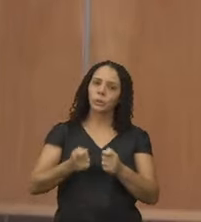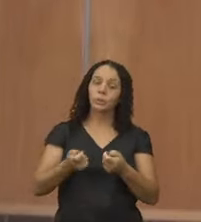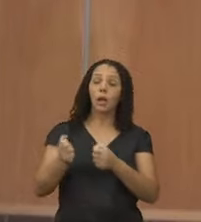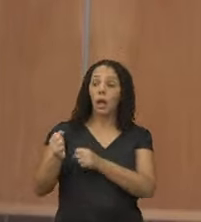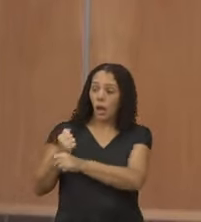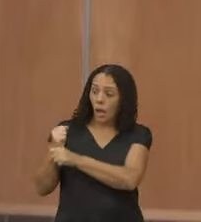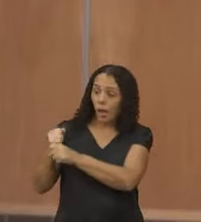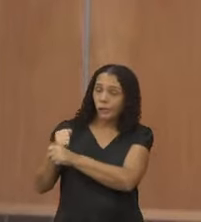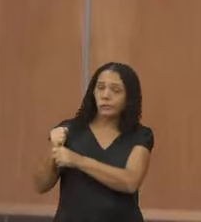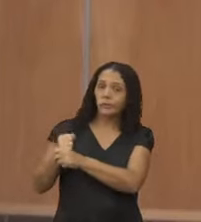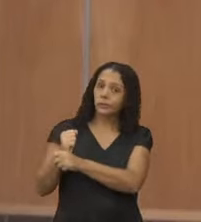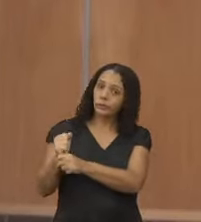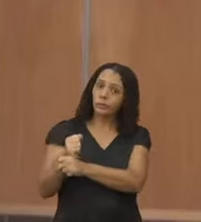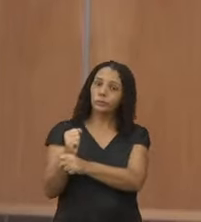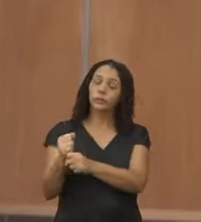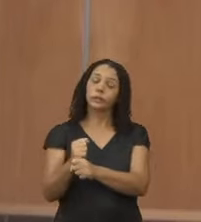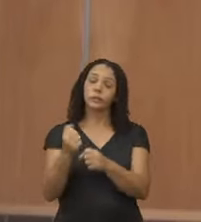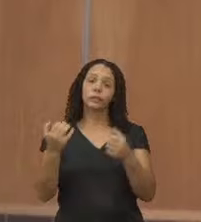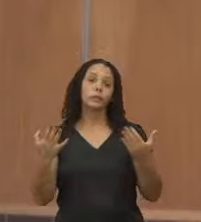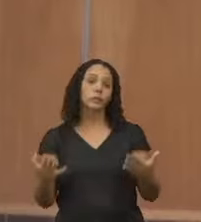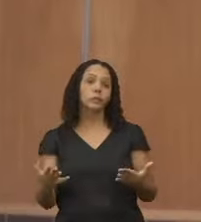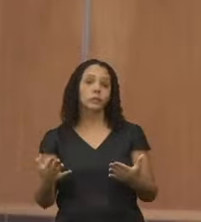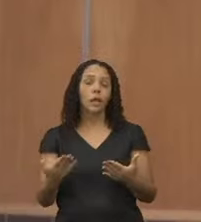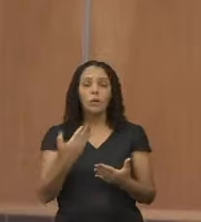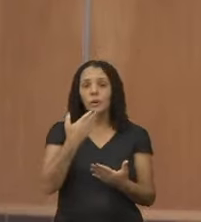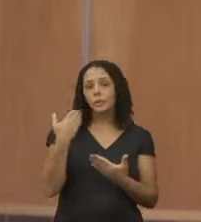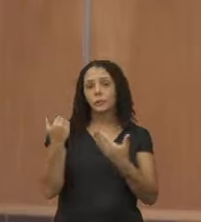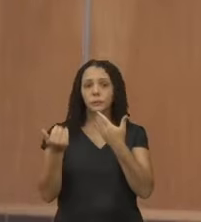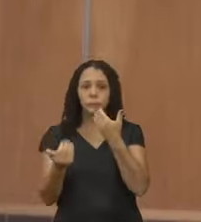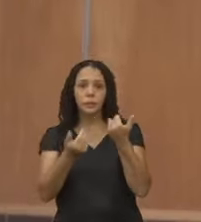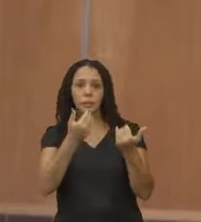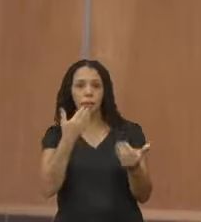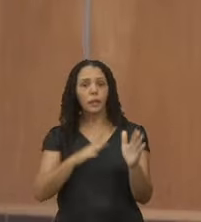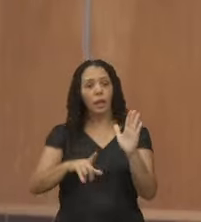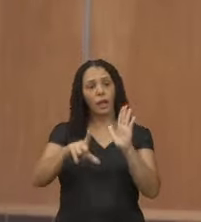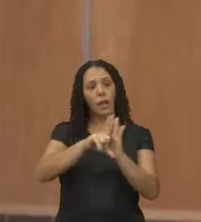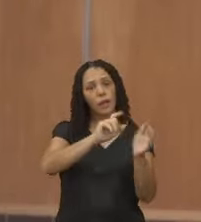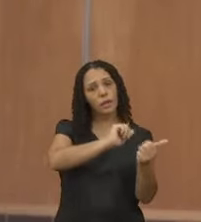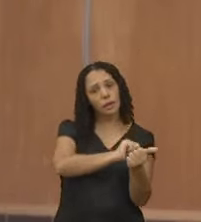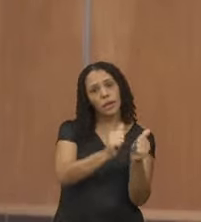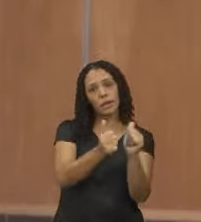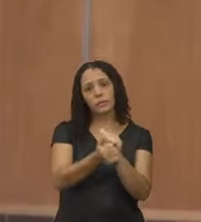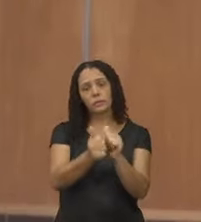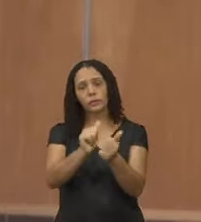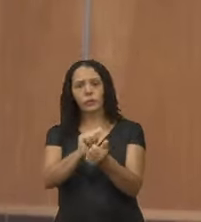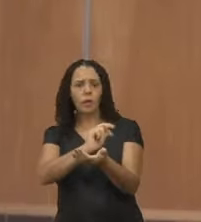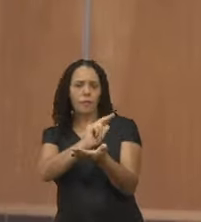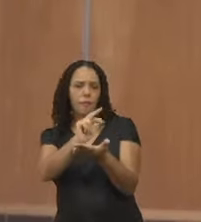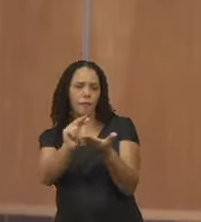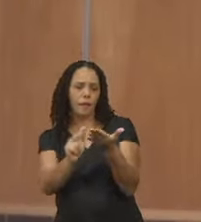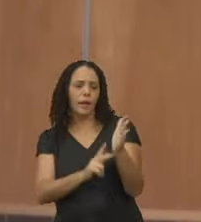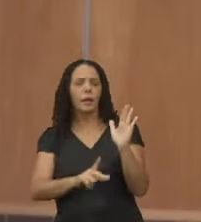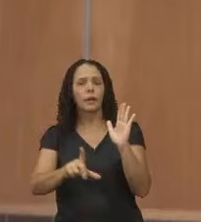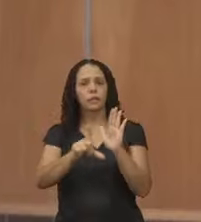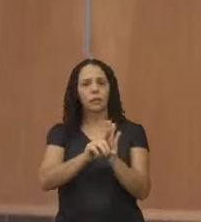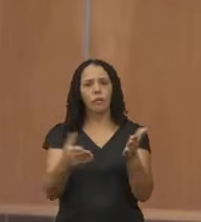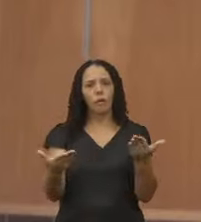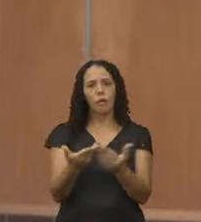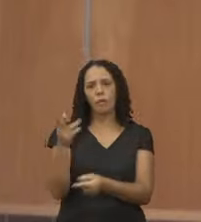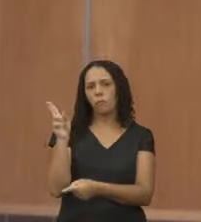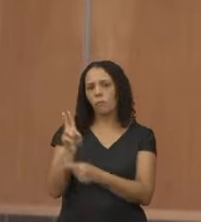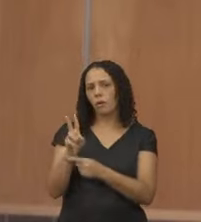passaram, né, e foram se melhorando, e as leis foram se adequando. Várias leis hoje que